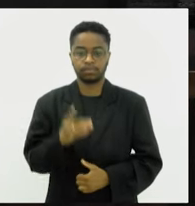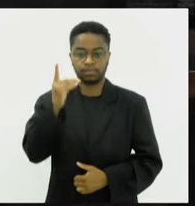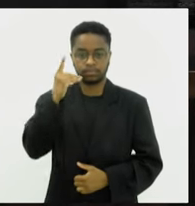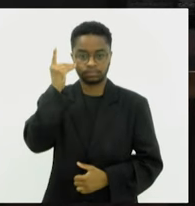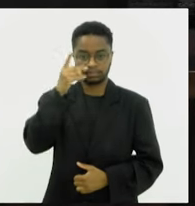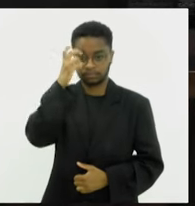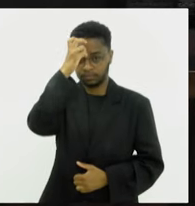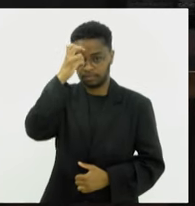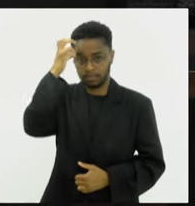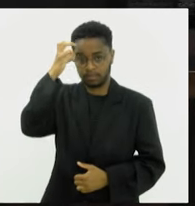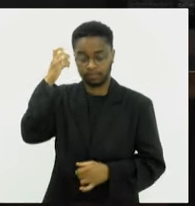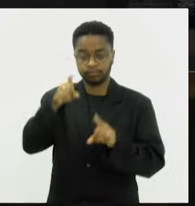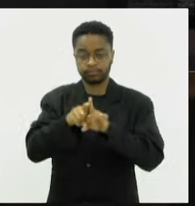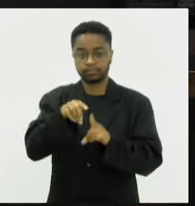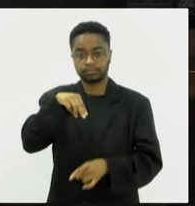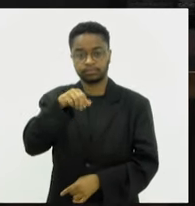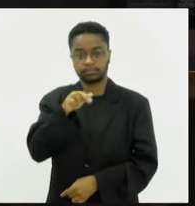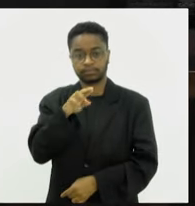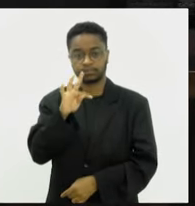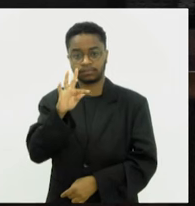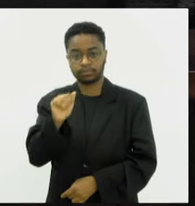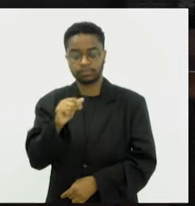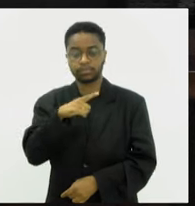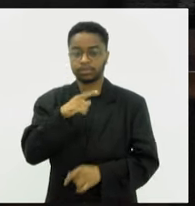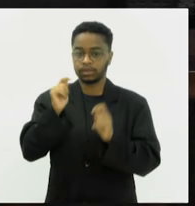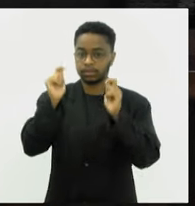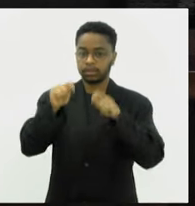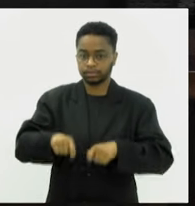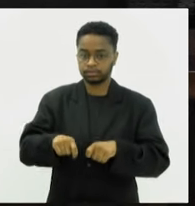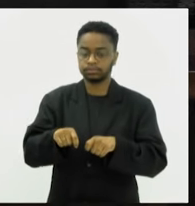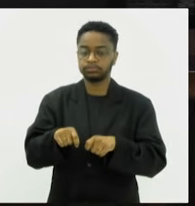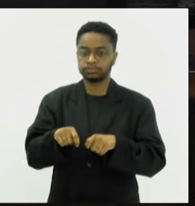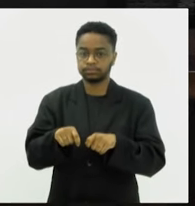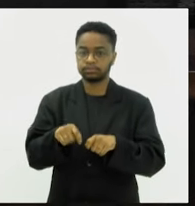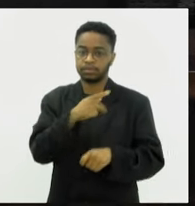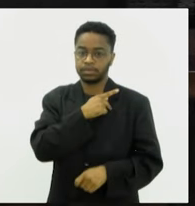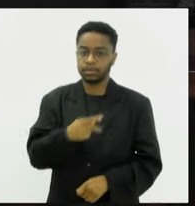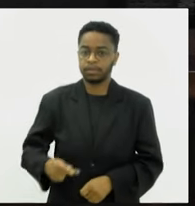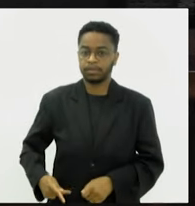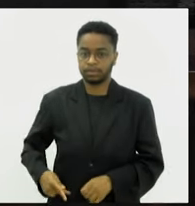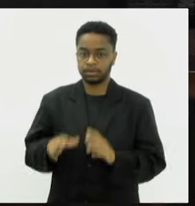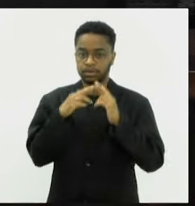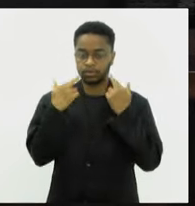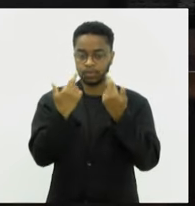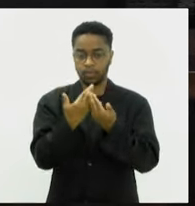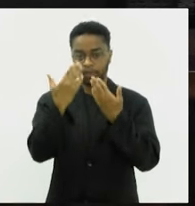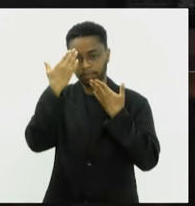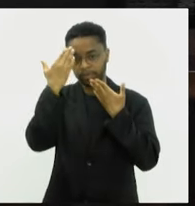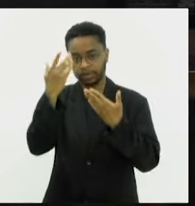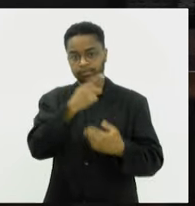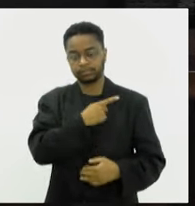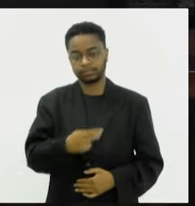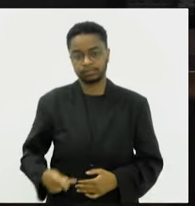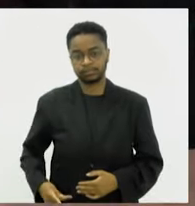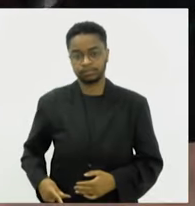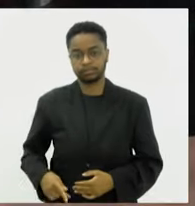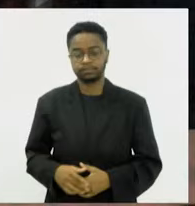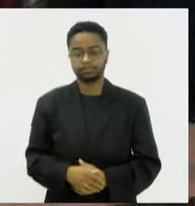Verônica e deputada Marta Rocha, têm a competência e a capacidade de presidir as sessões. Muito obrigado, presidente Rodrigo